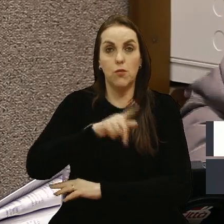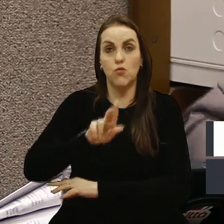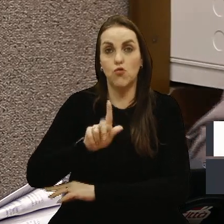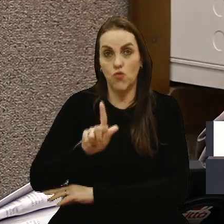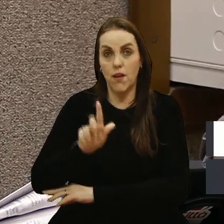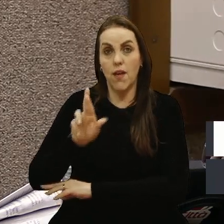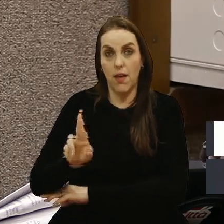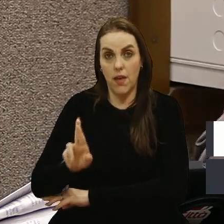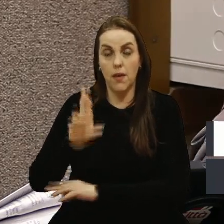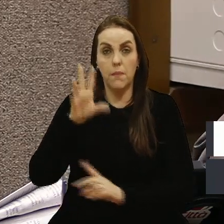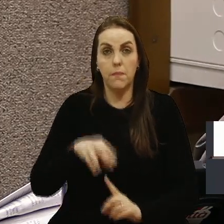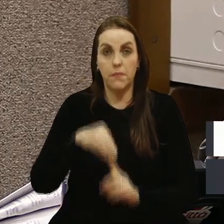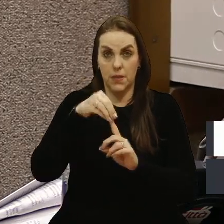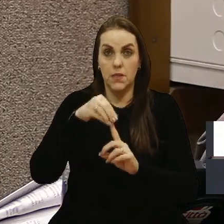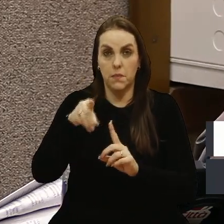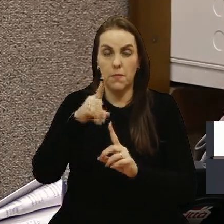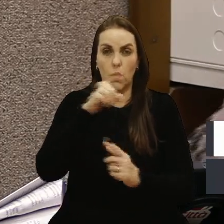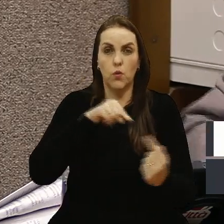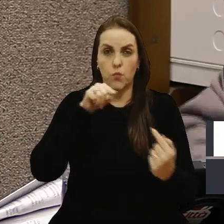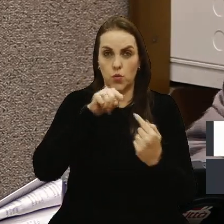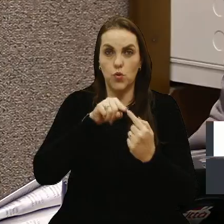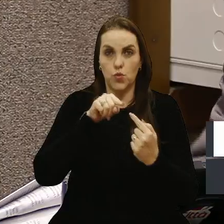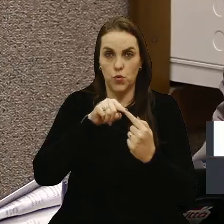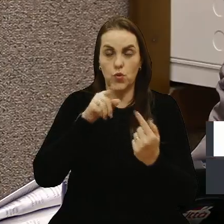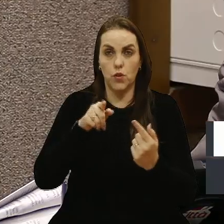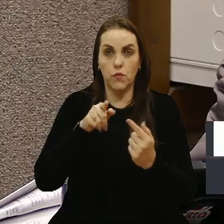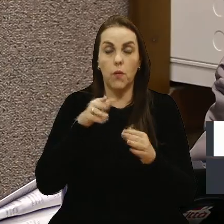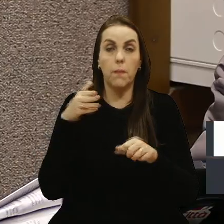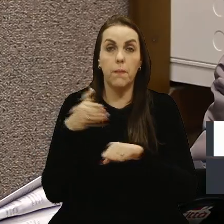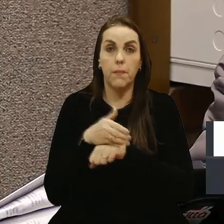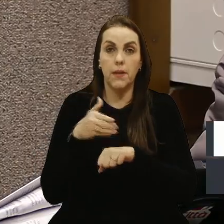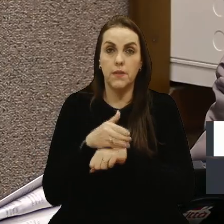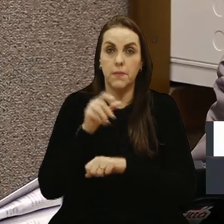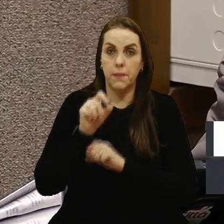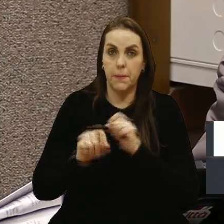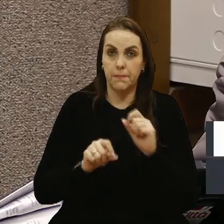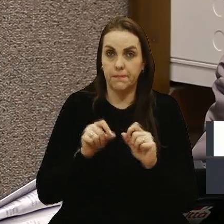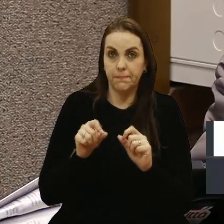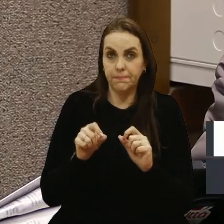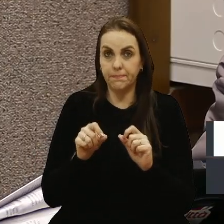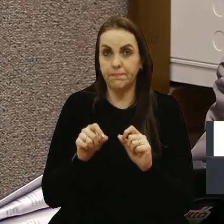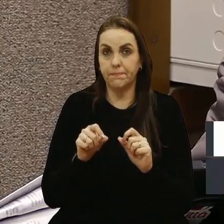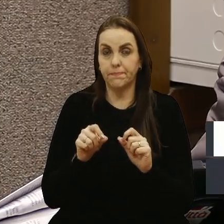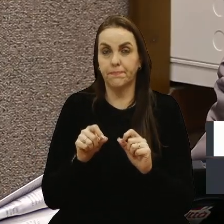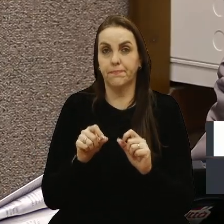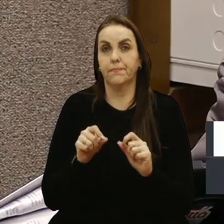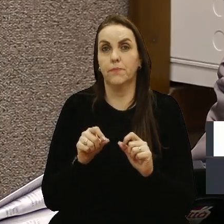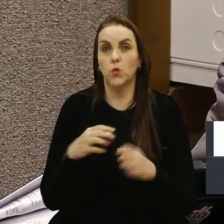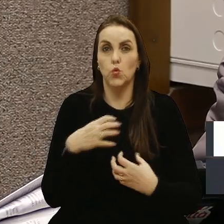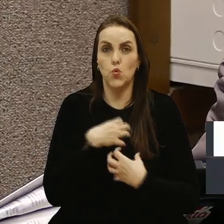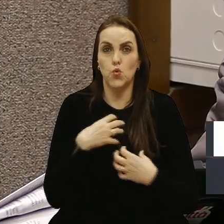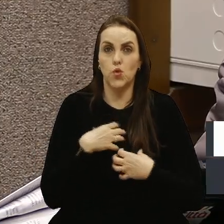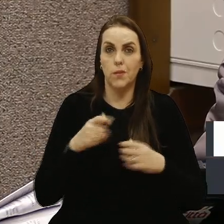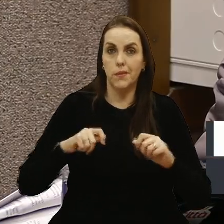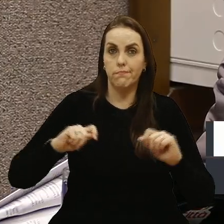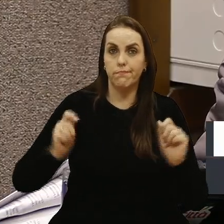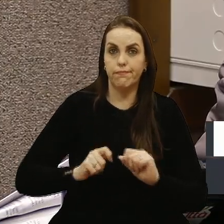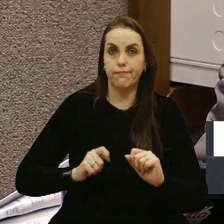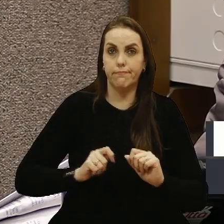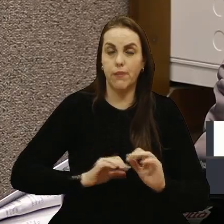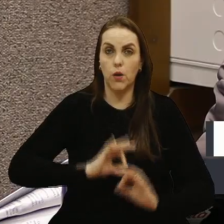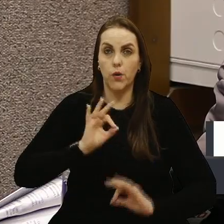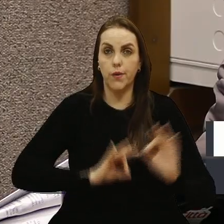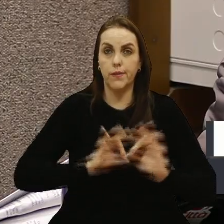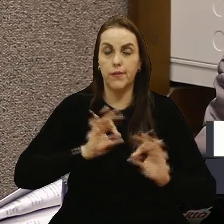objeto principal, vereador Cristiano Becker, participar de uma forma mais efetiva na construção da norma